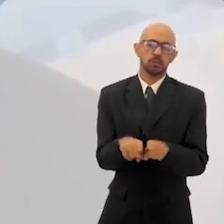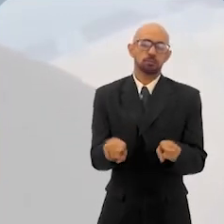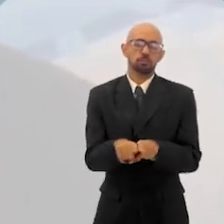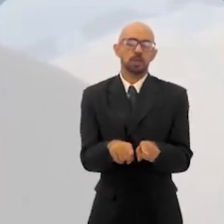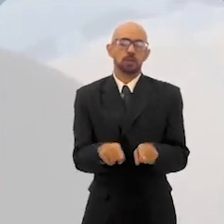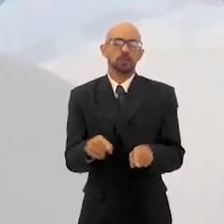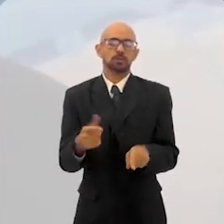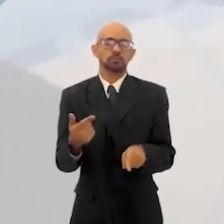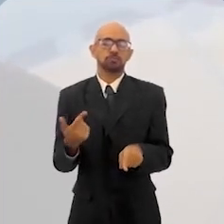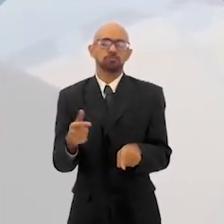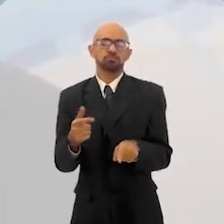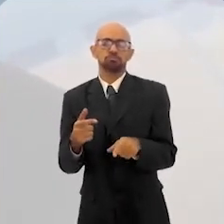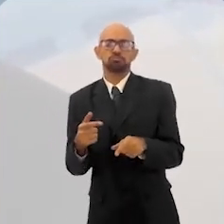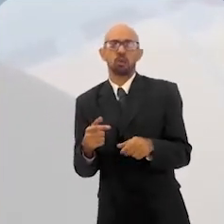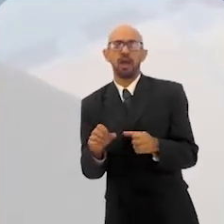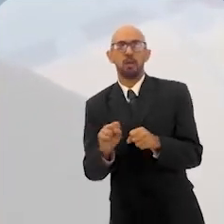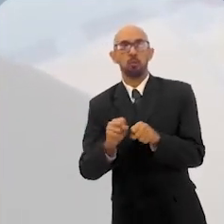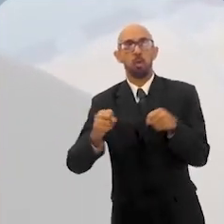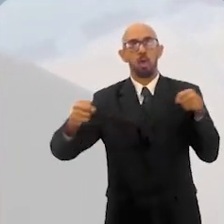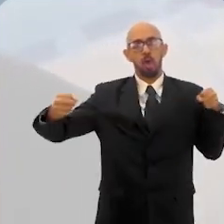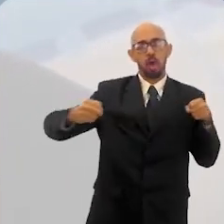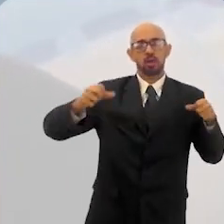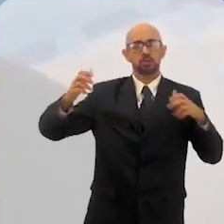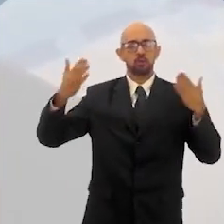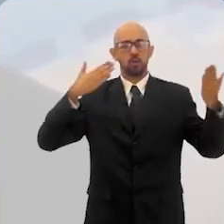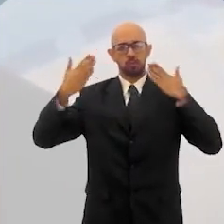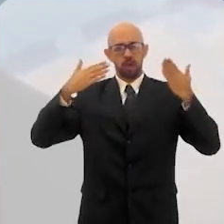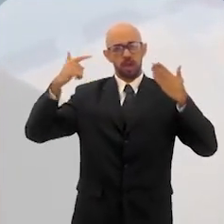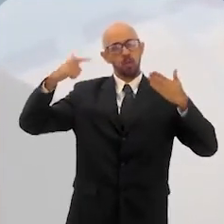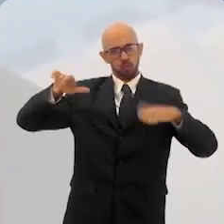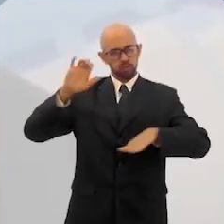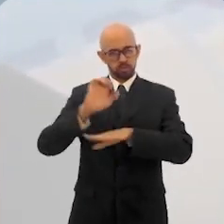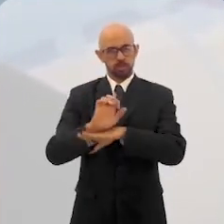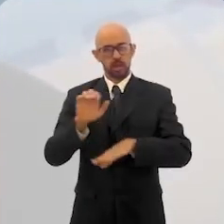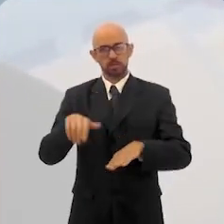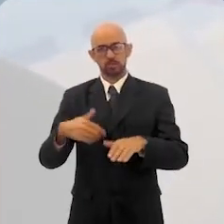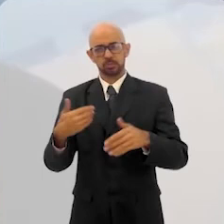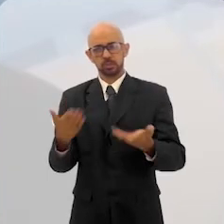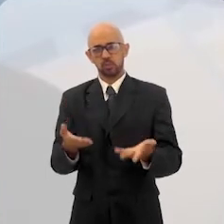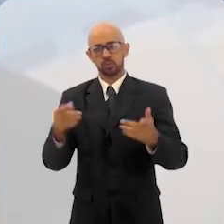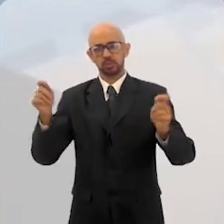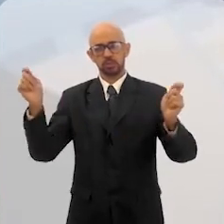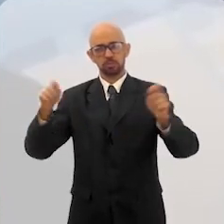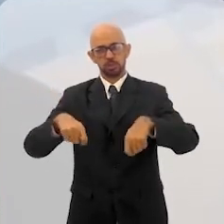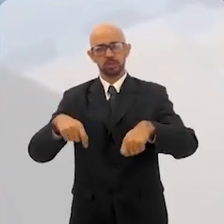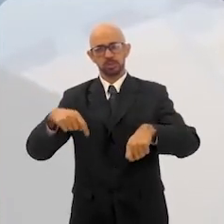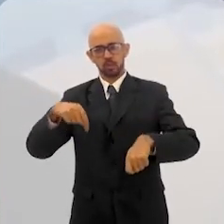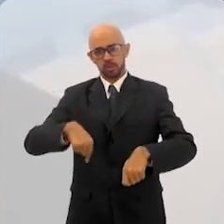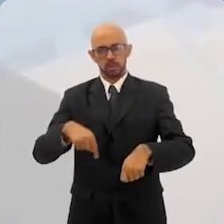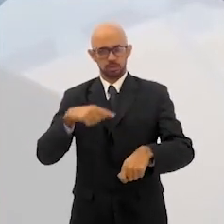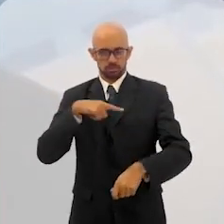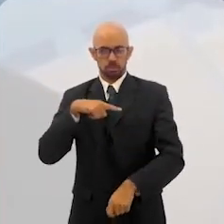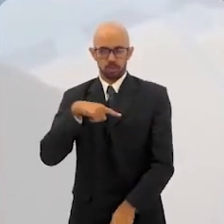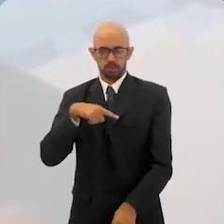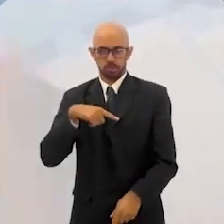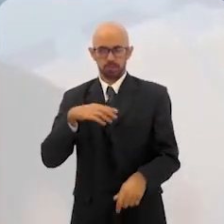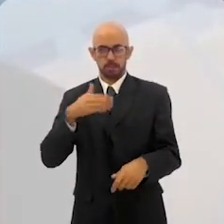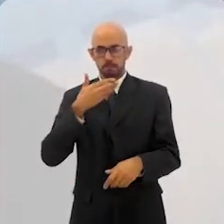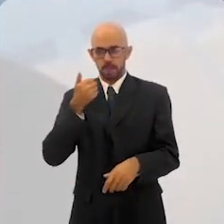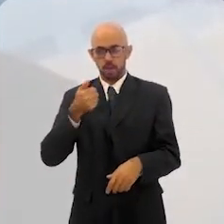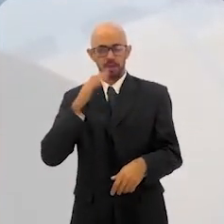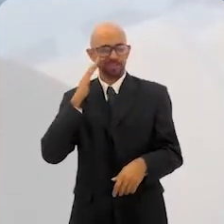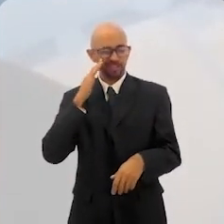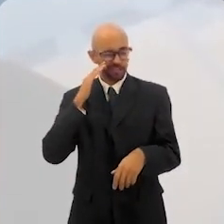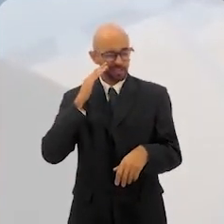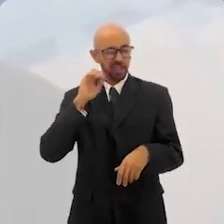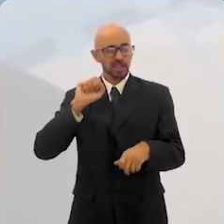tem uma extensão territorial muito grande comparado com os outros estados. Então, assim, tem um potencial incrível aqui. E o que que a gente precisa? Melhor entender essa